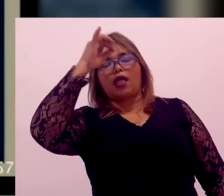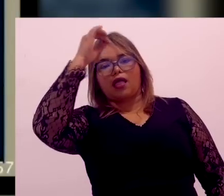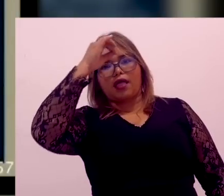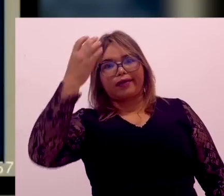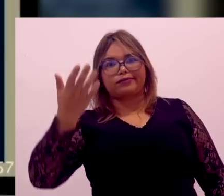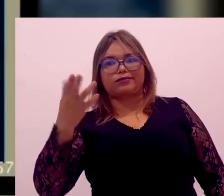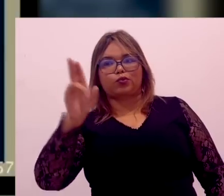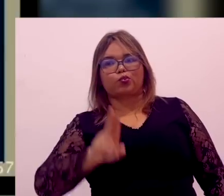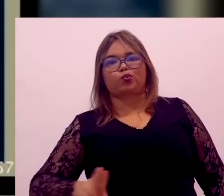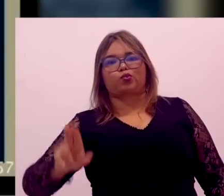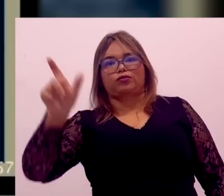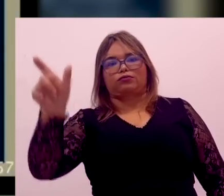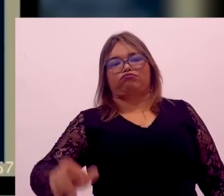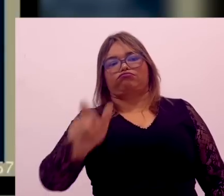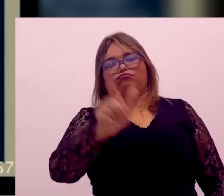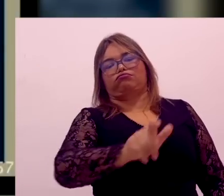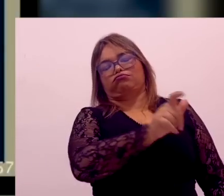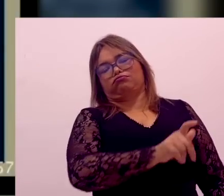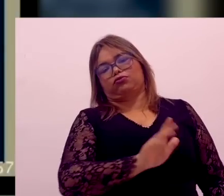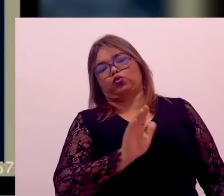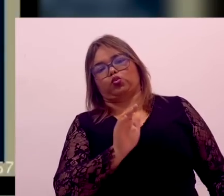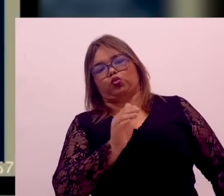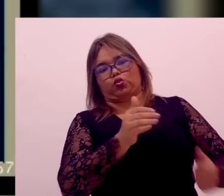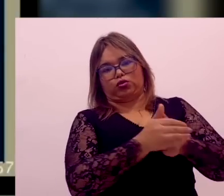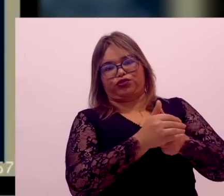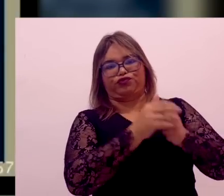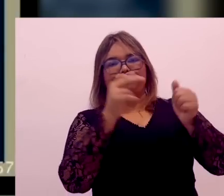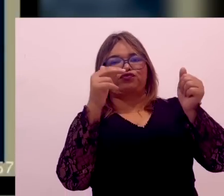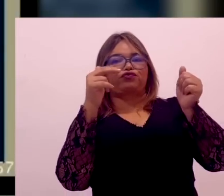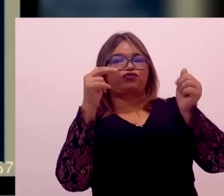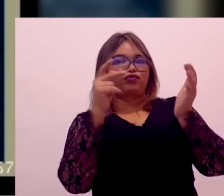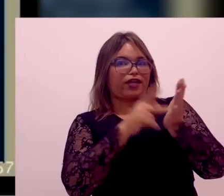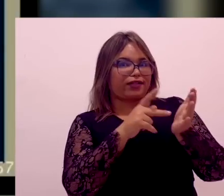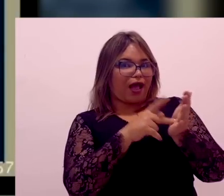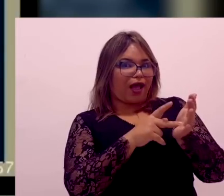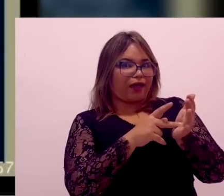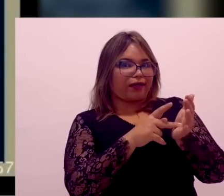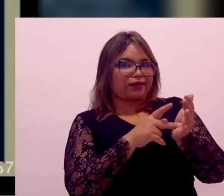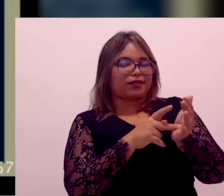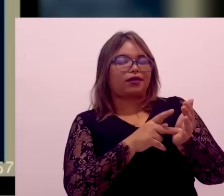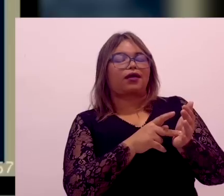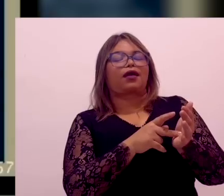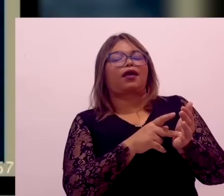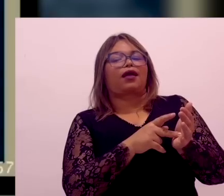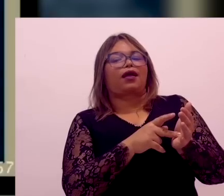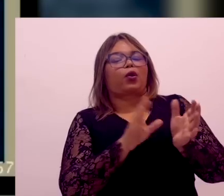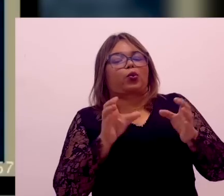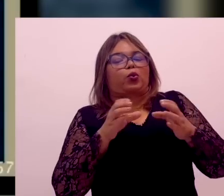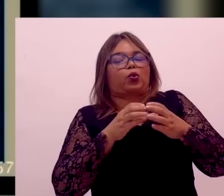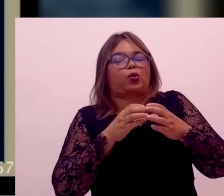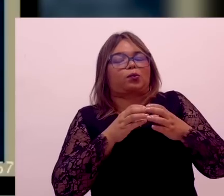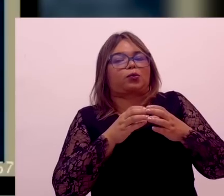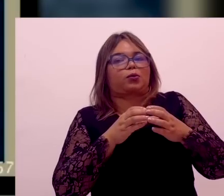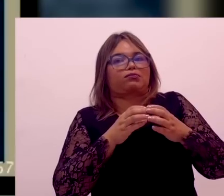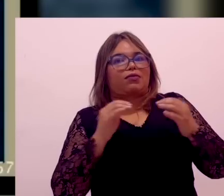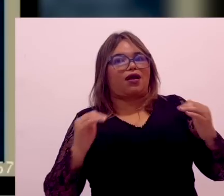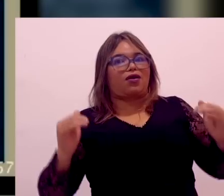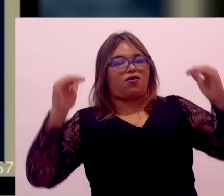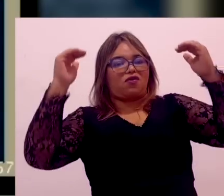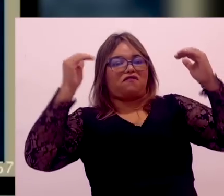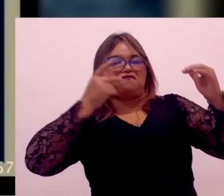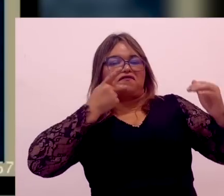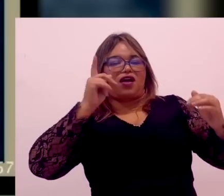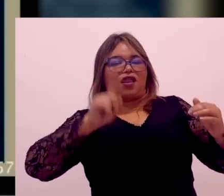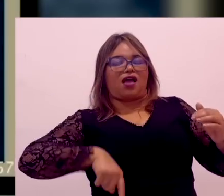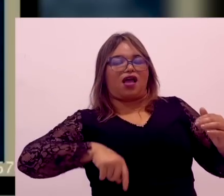chama luz deles e para afastá-los dela. O indigno e incapaz não deve ter acesso à verdade, ou ele